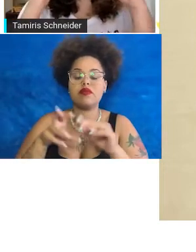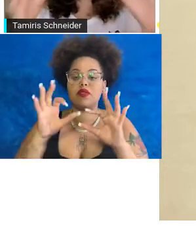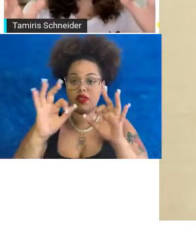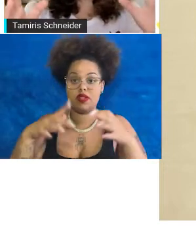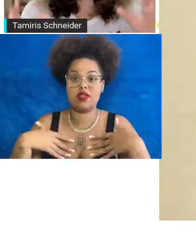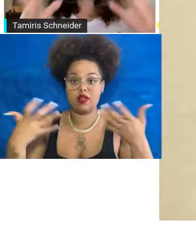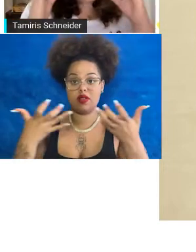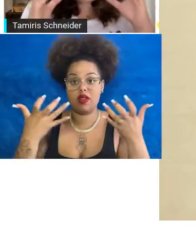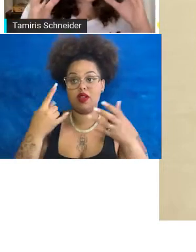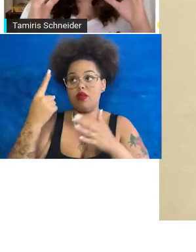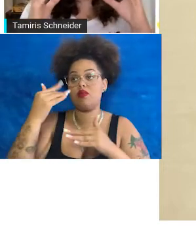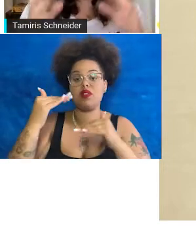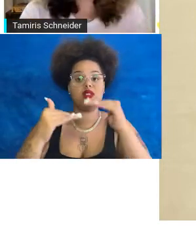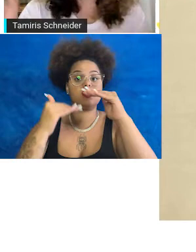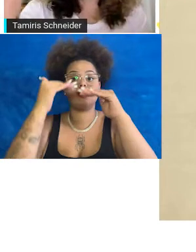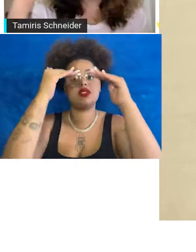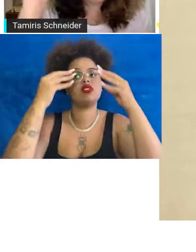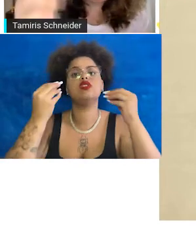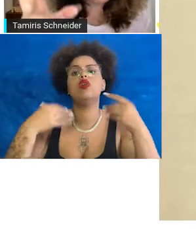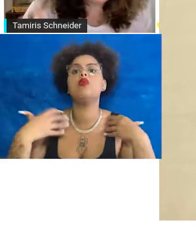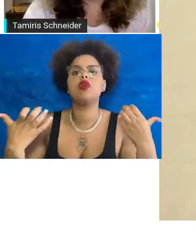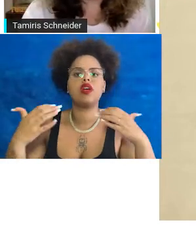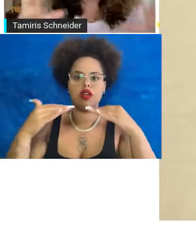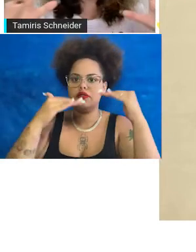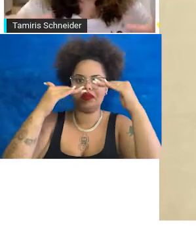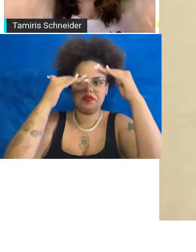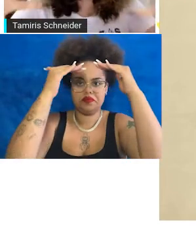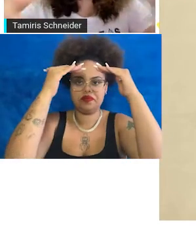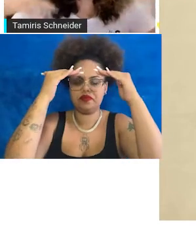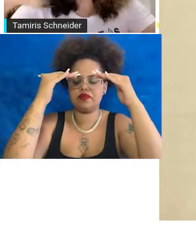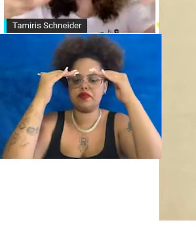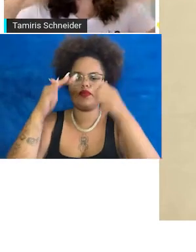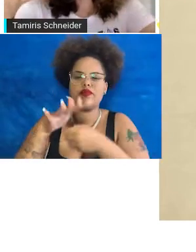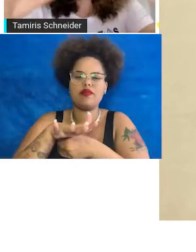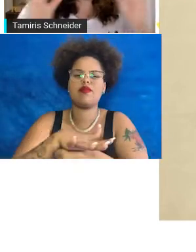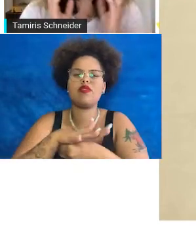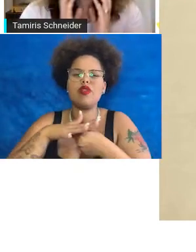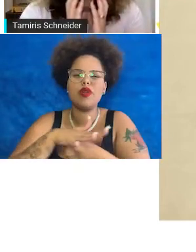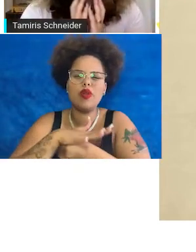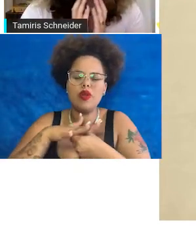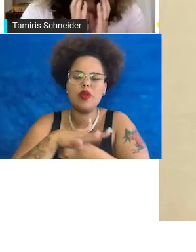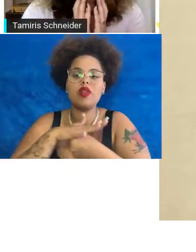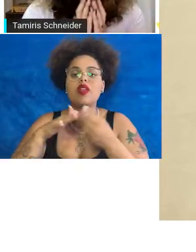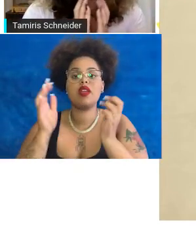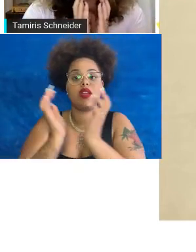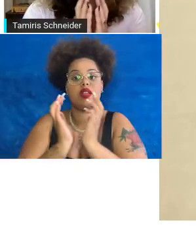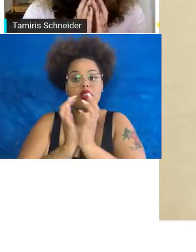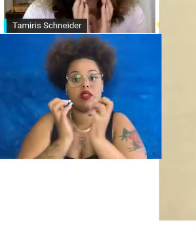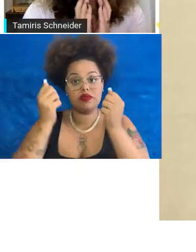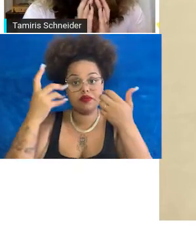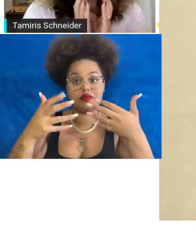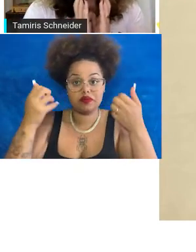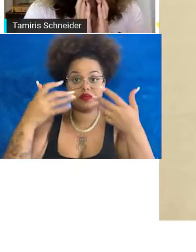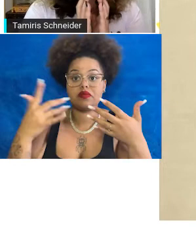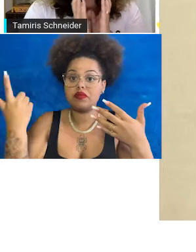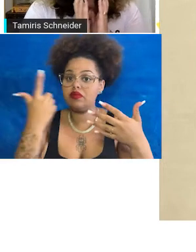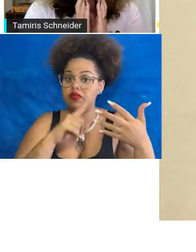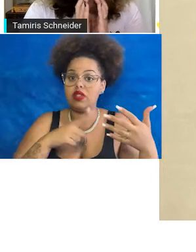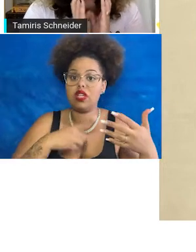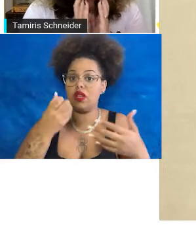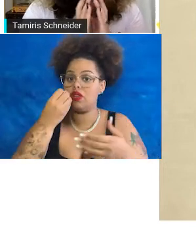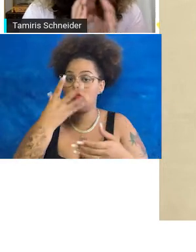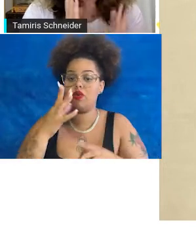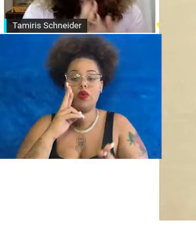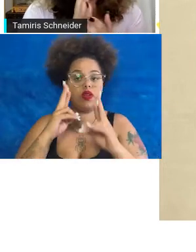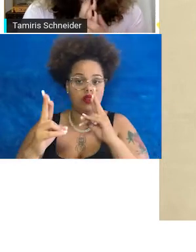quero uma estante, como eu quero essa estante, toma referência. Lota sua equipe de referência para você conseguir ter um bom